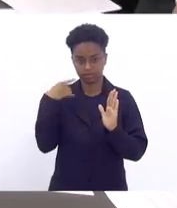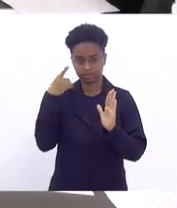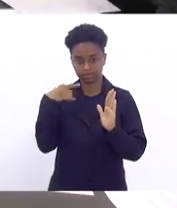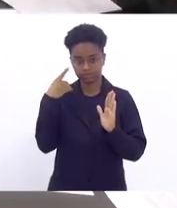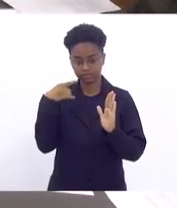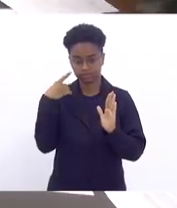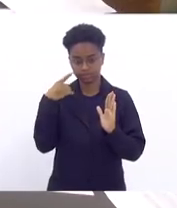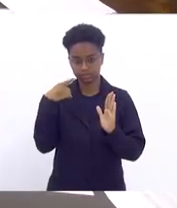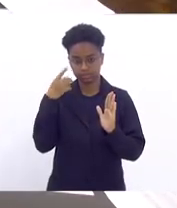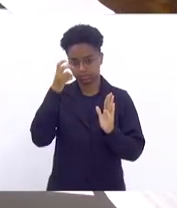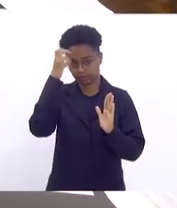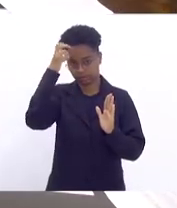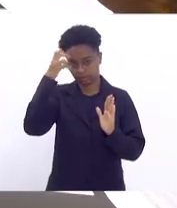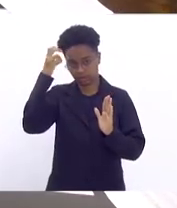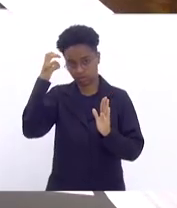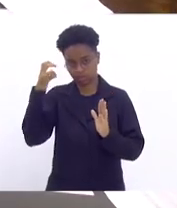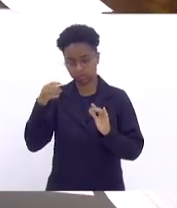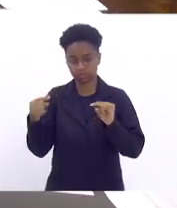Verônica